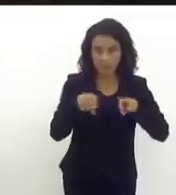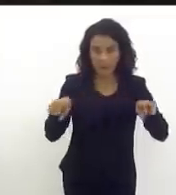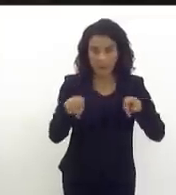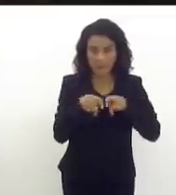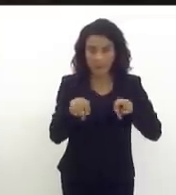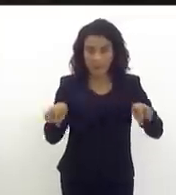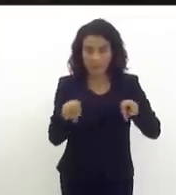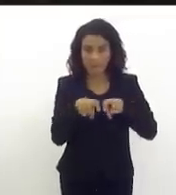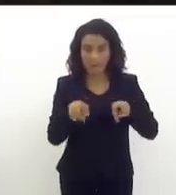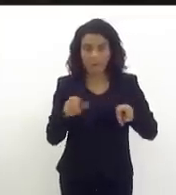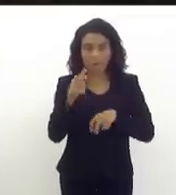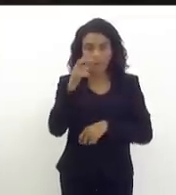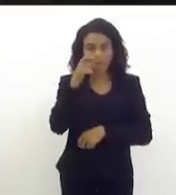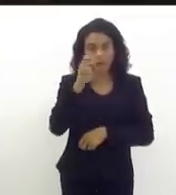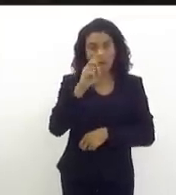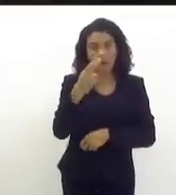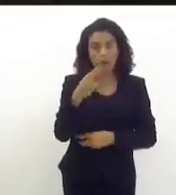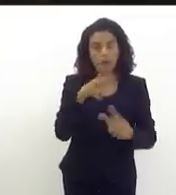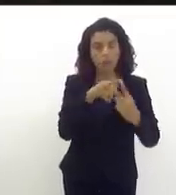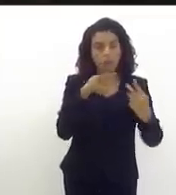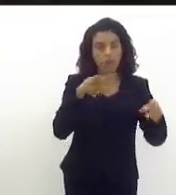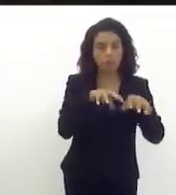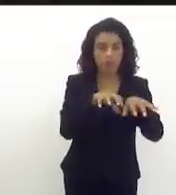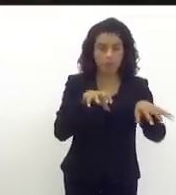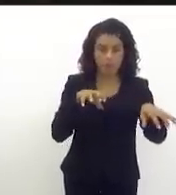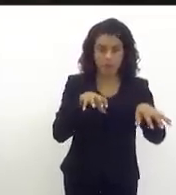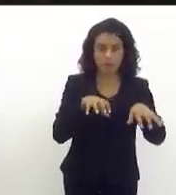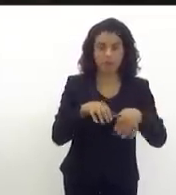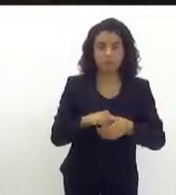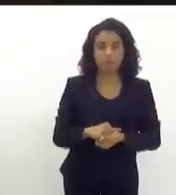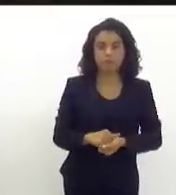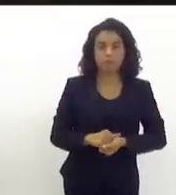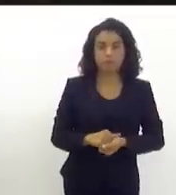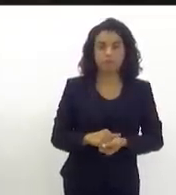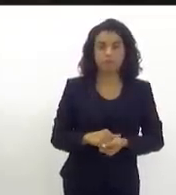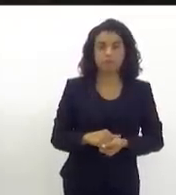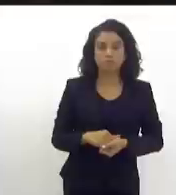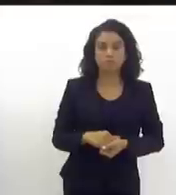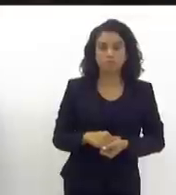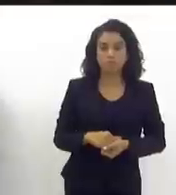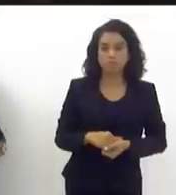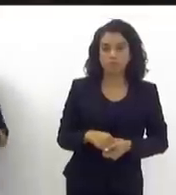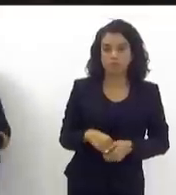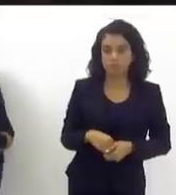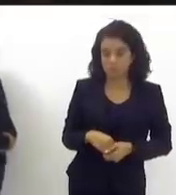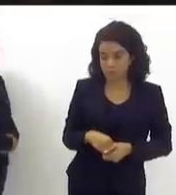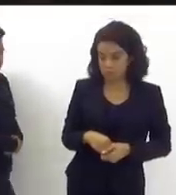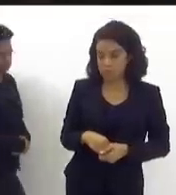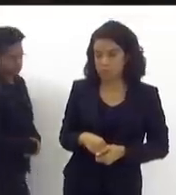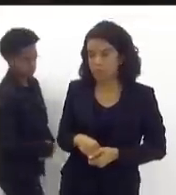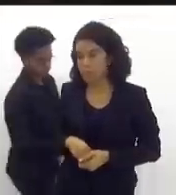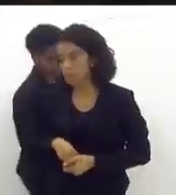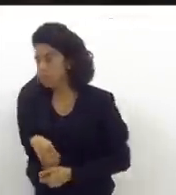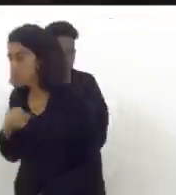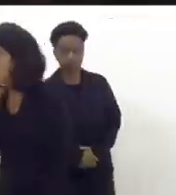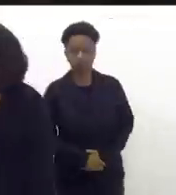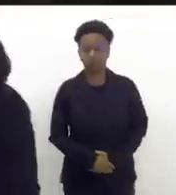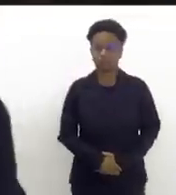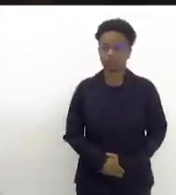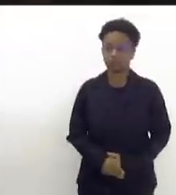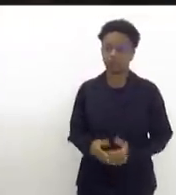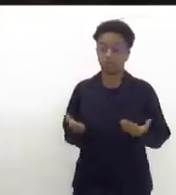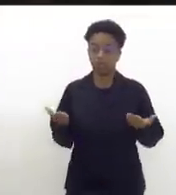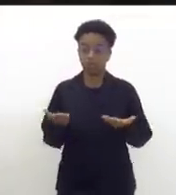ou remota e queria me dirigir hoje